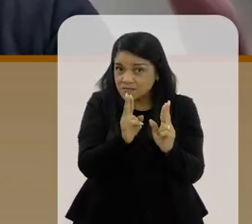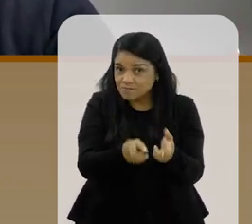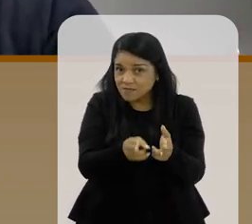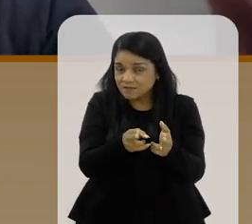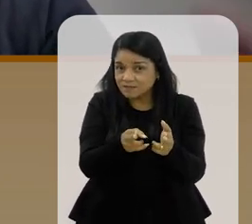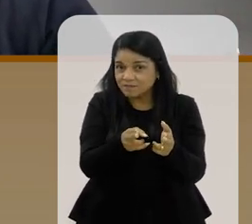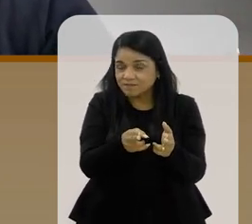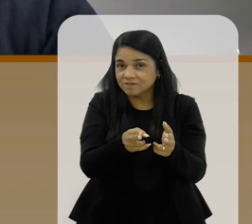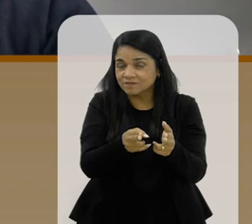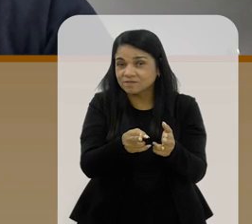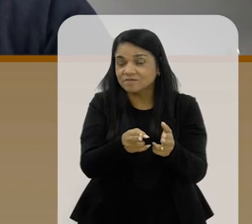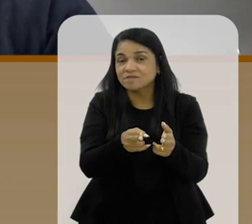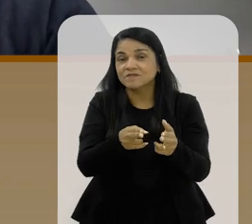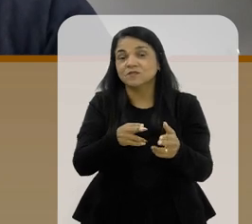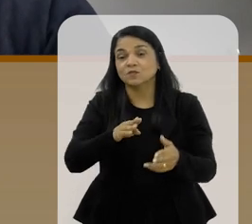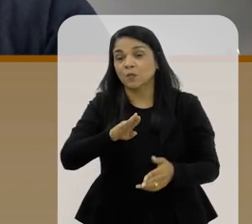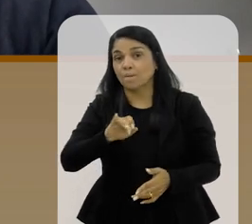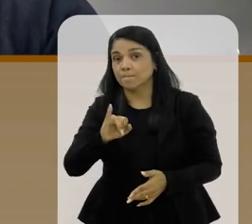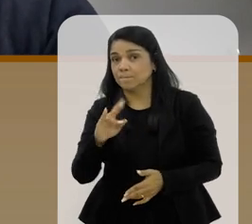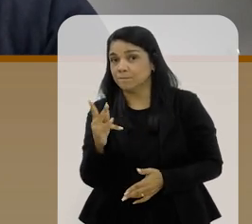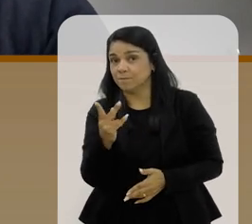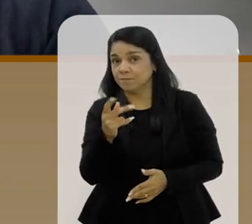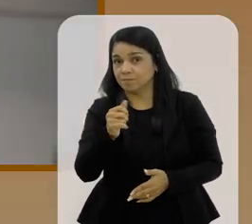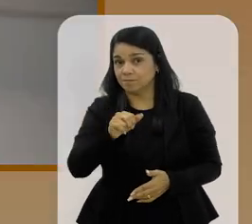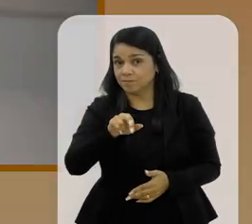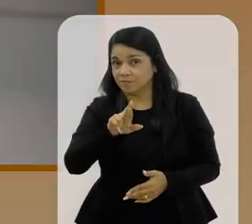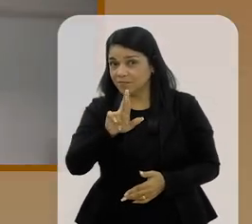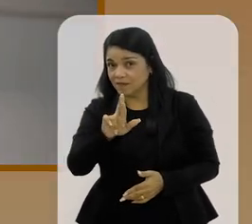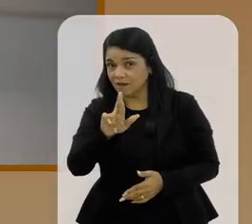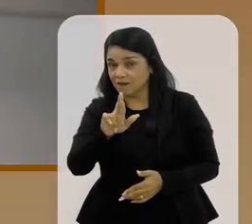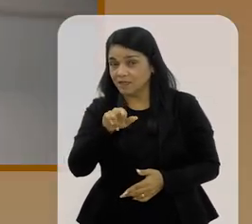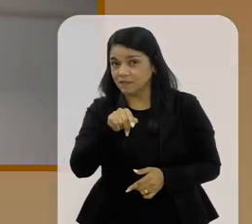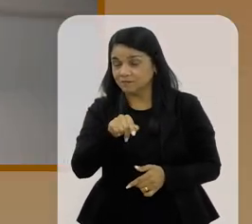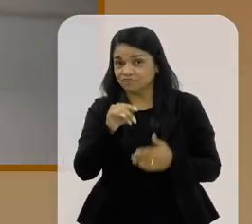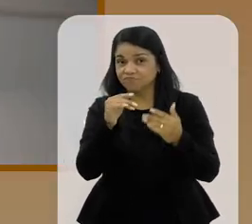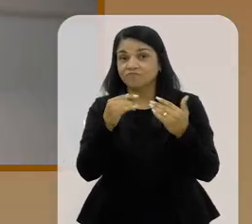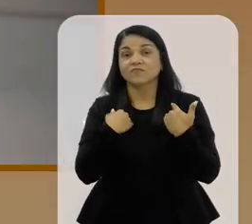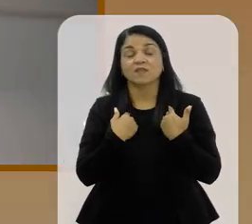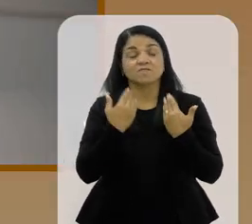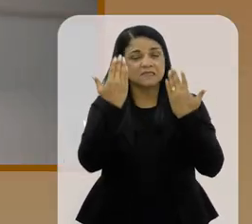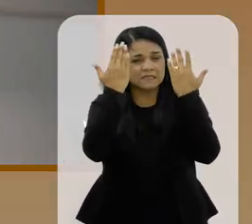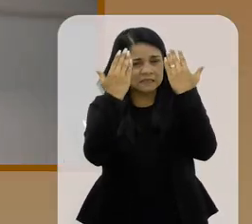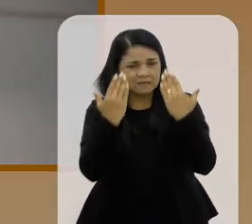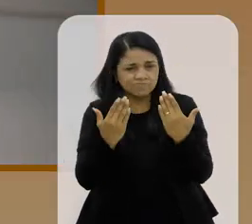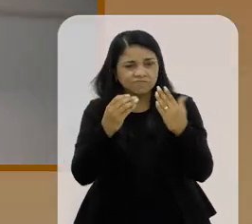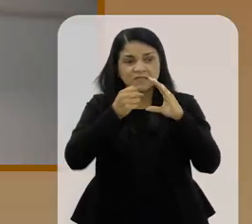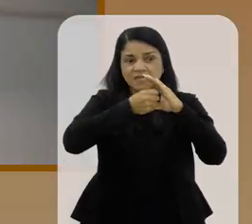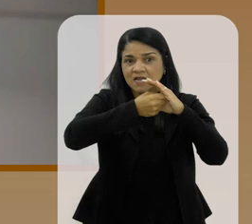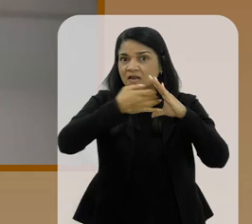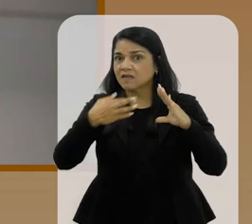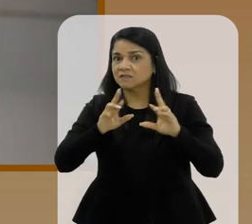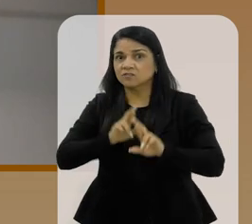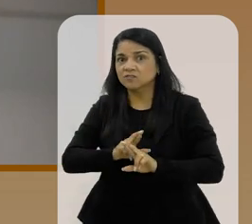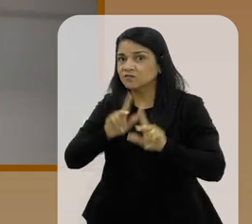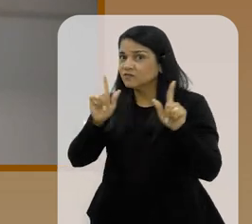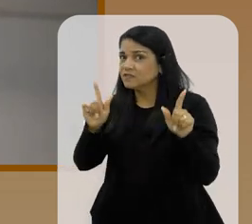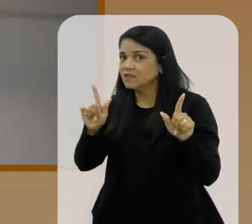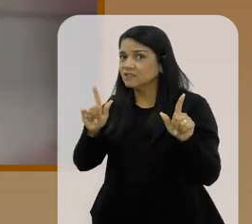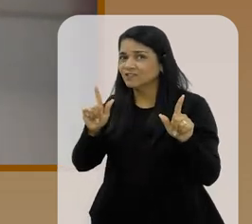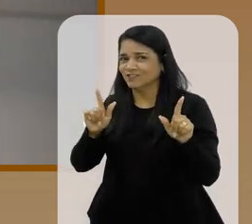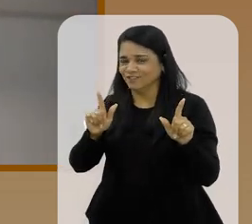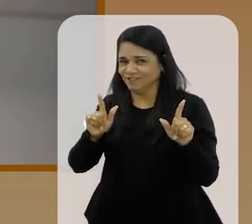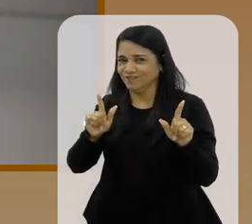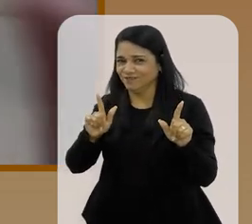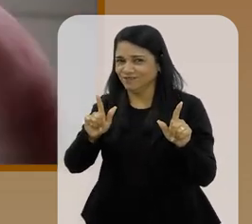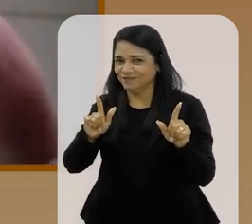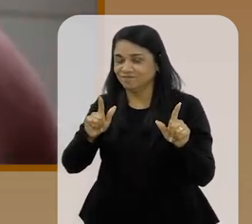leis simplificadas do bilhar no retângulo, ou seja, uma reflexão nos bordos, apresenta características diferentes. Então,